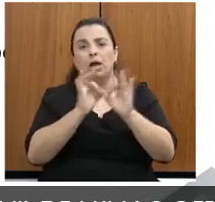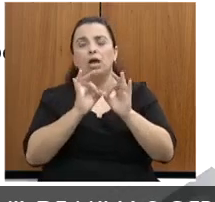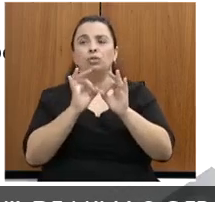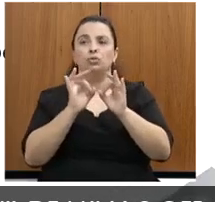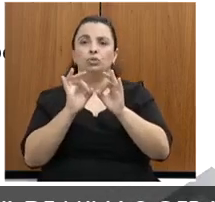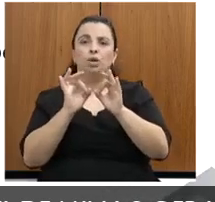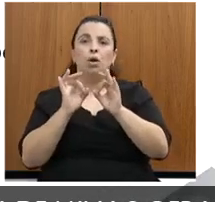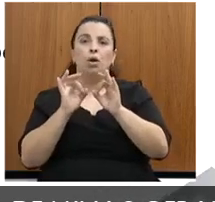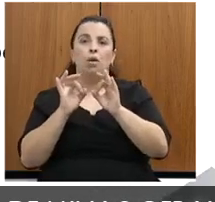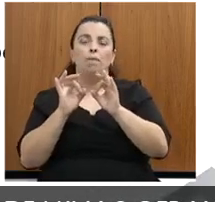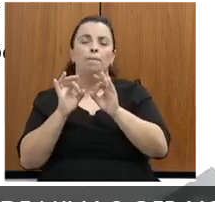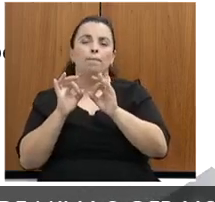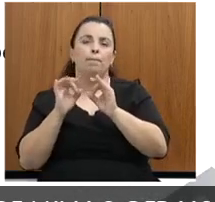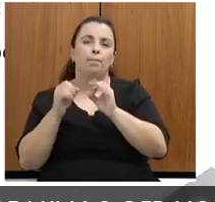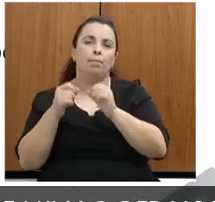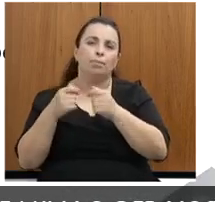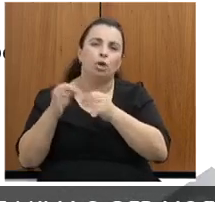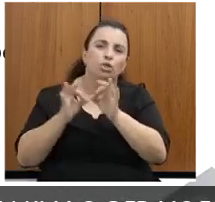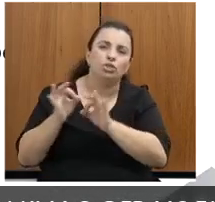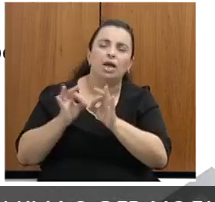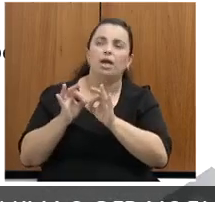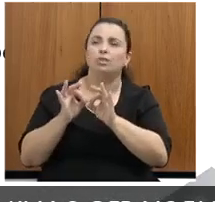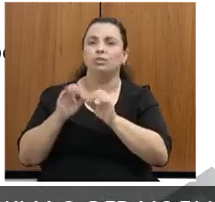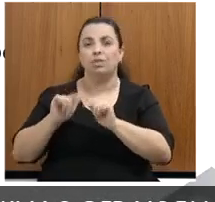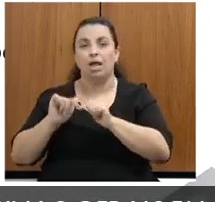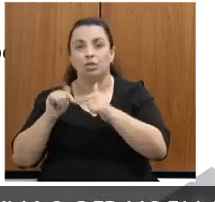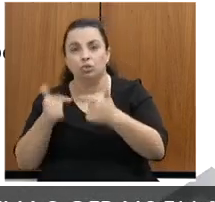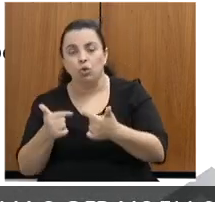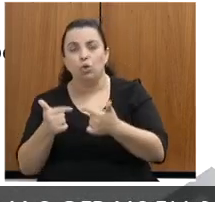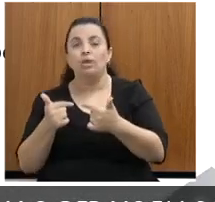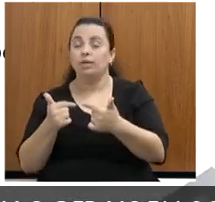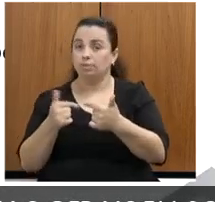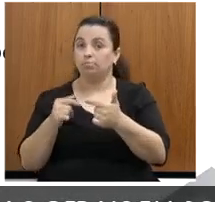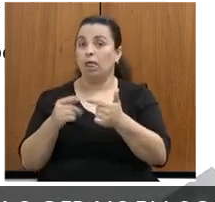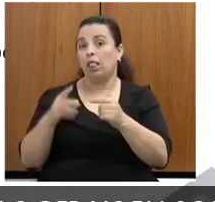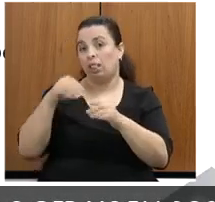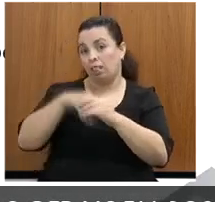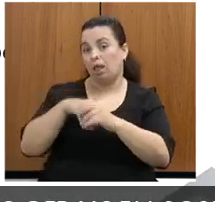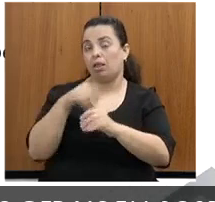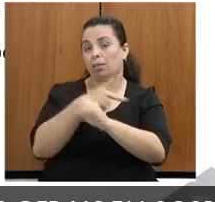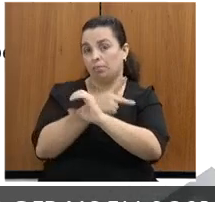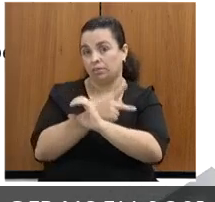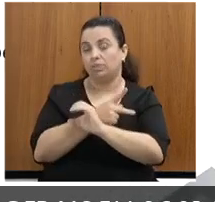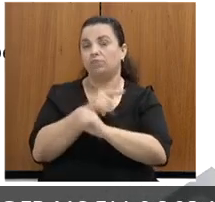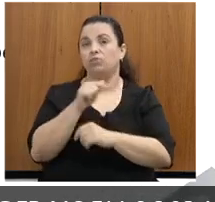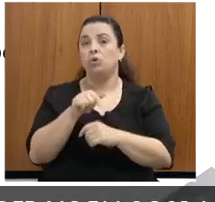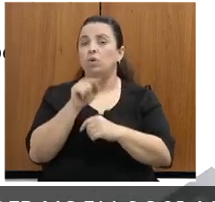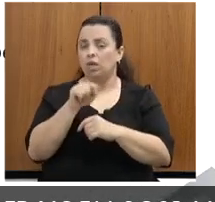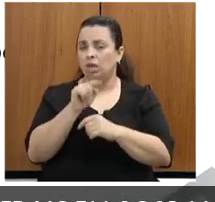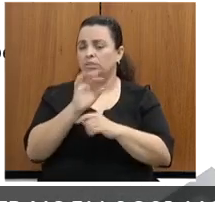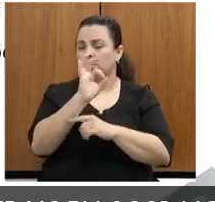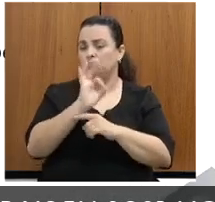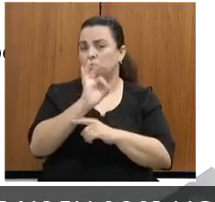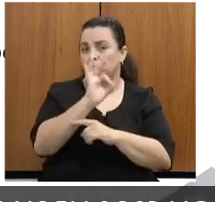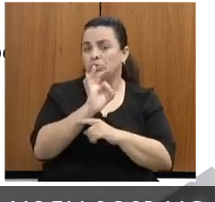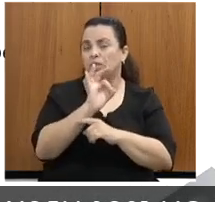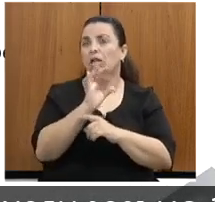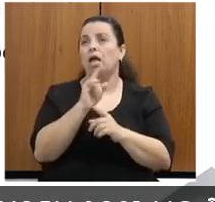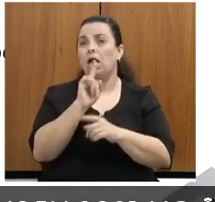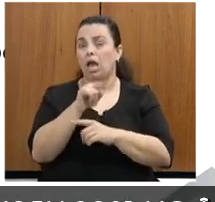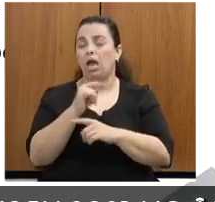para medidas é entregas da Polícia Civil o instrumento importante instrumento de apoio à gestão